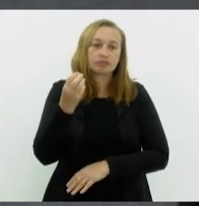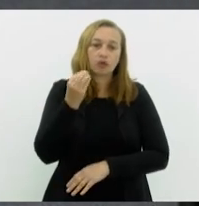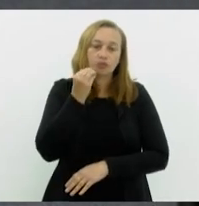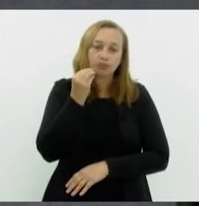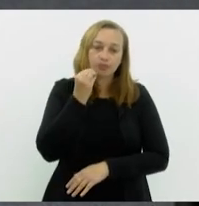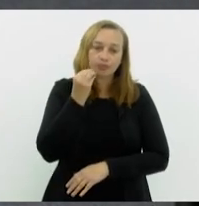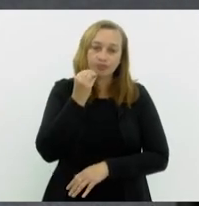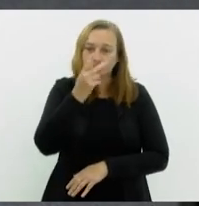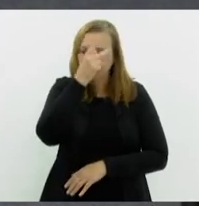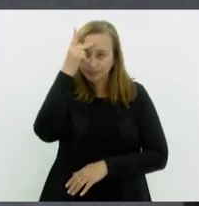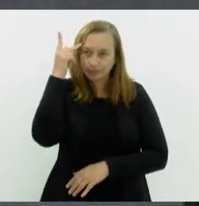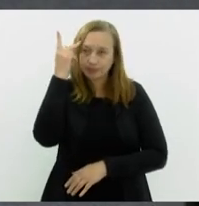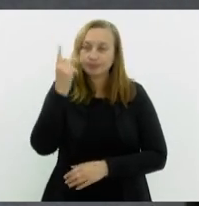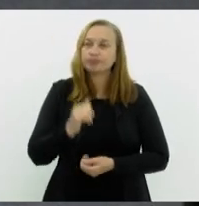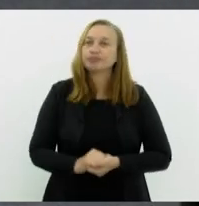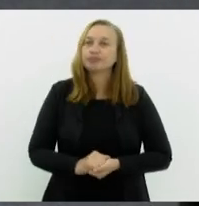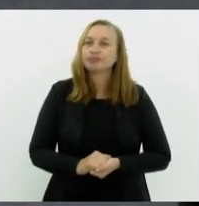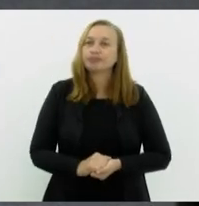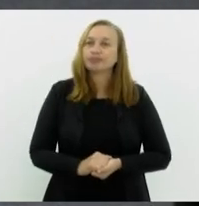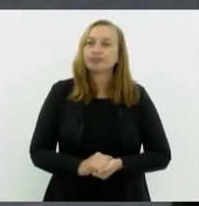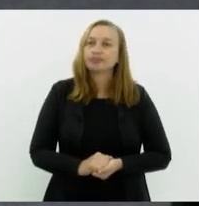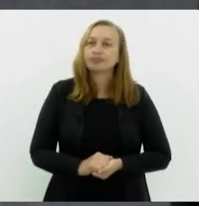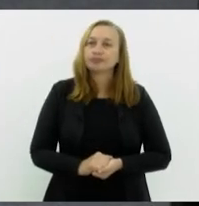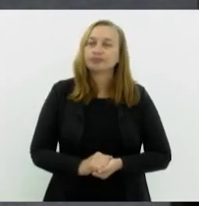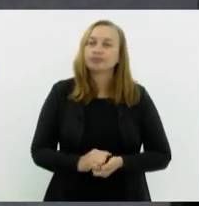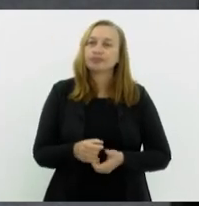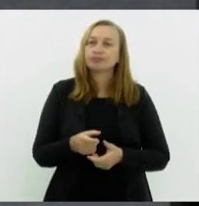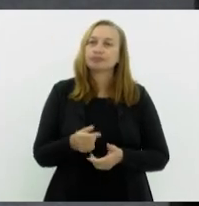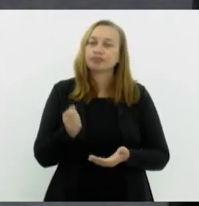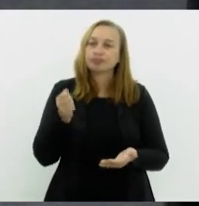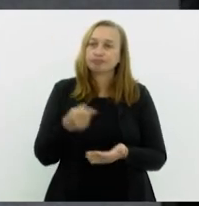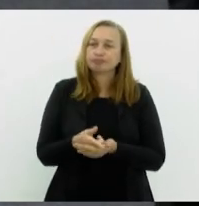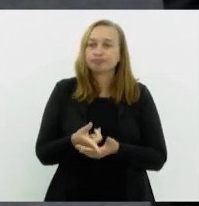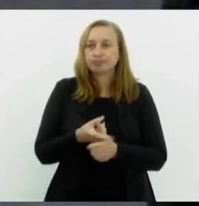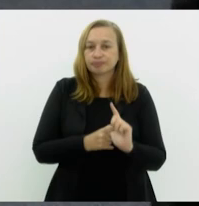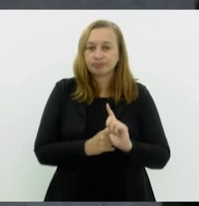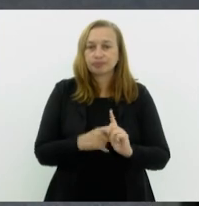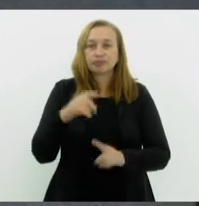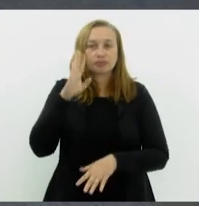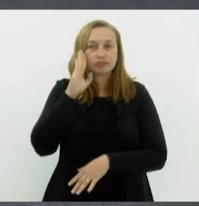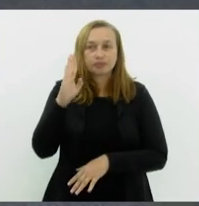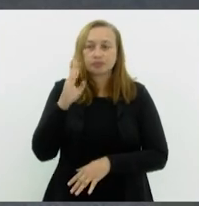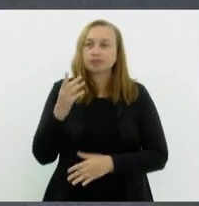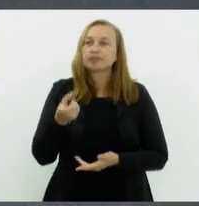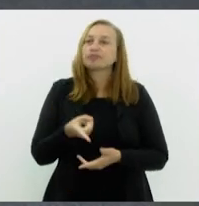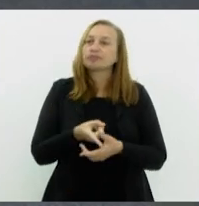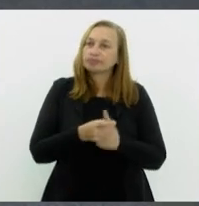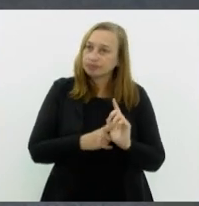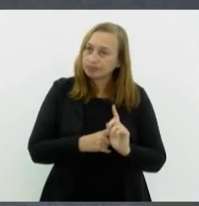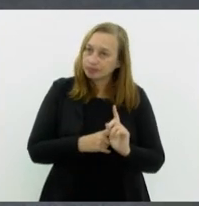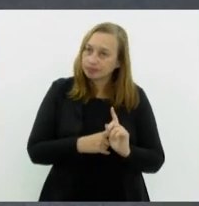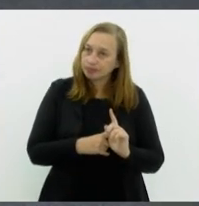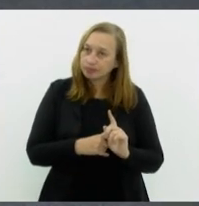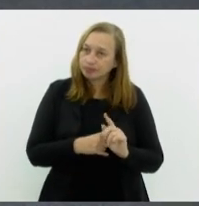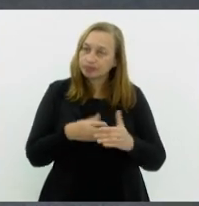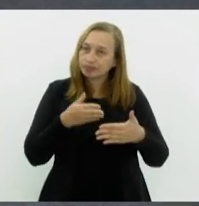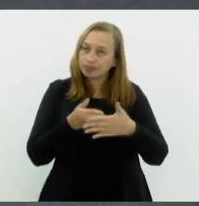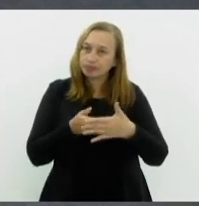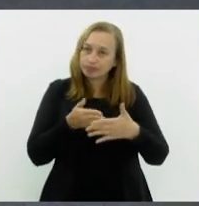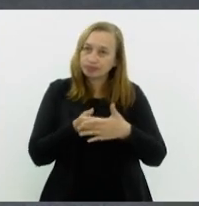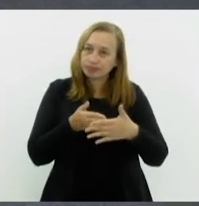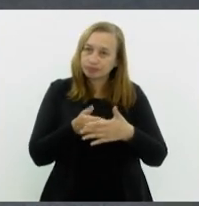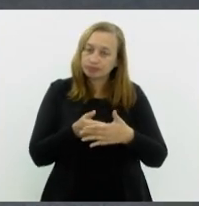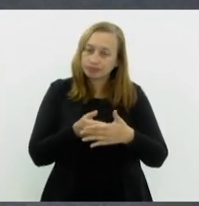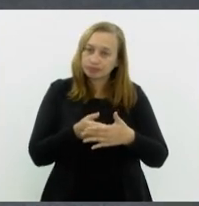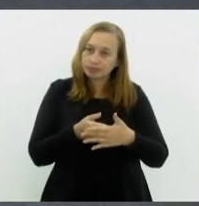pessoas colocarem suas dívidas em dia, especialmente quando essas dívidas significam uma restrição para elas